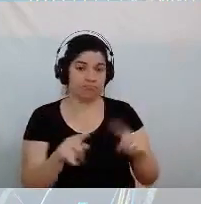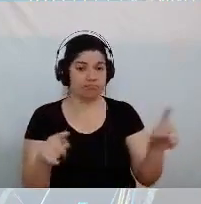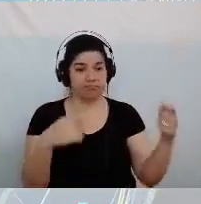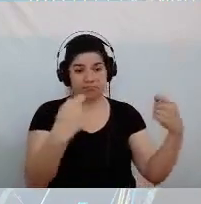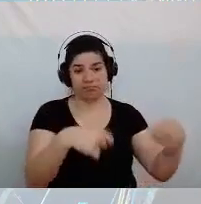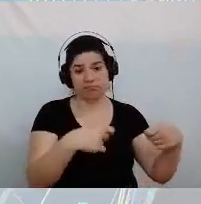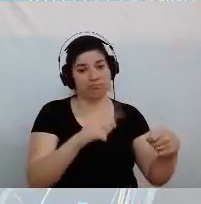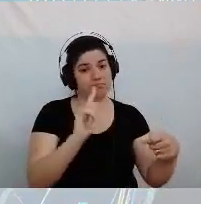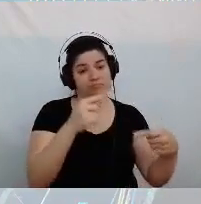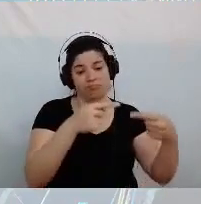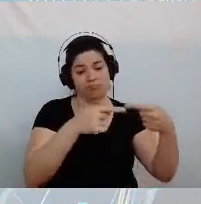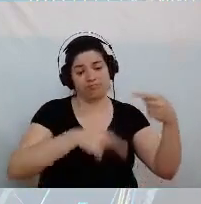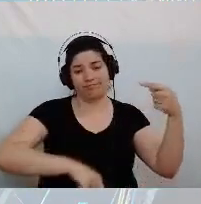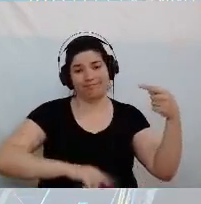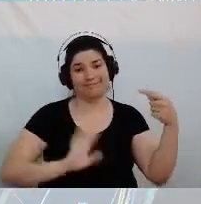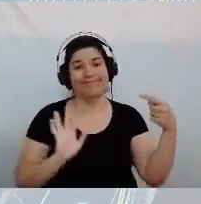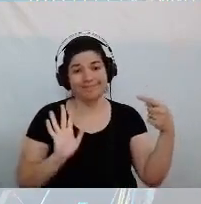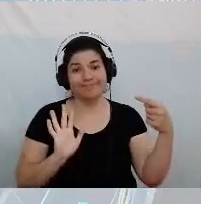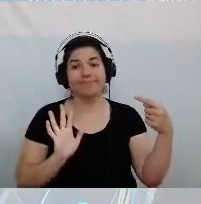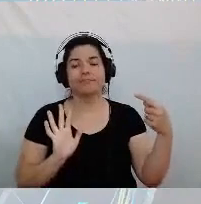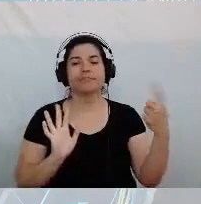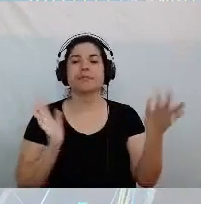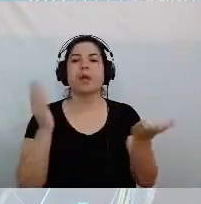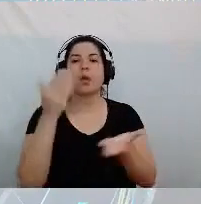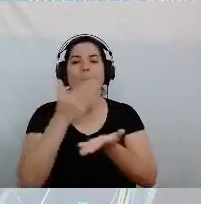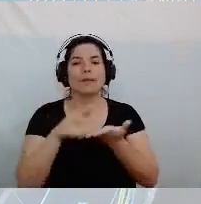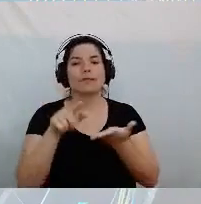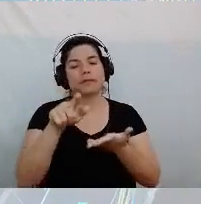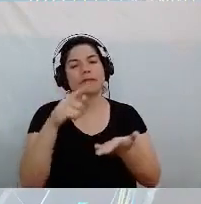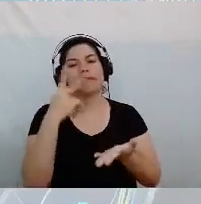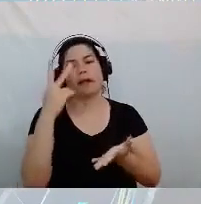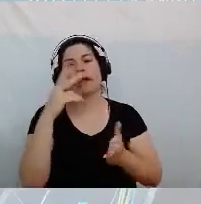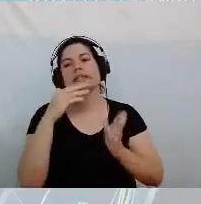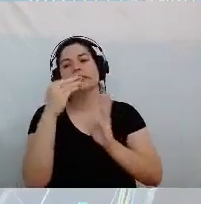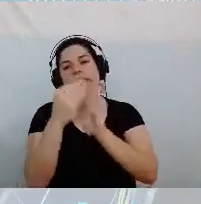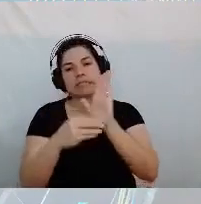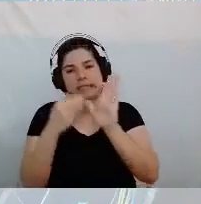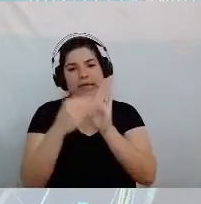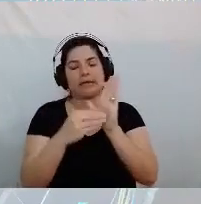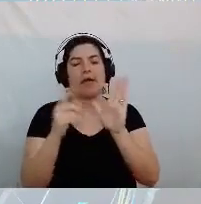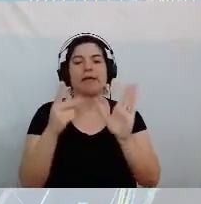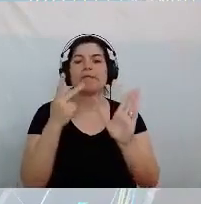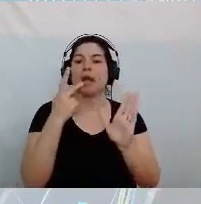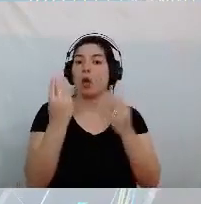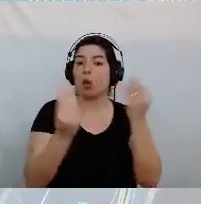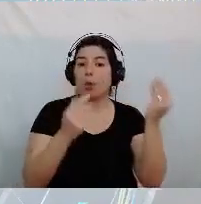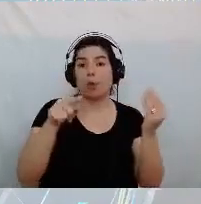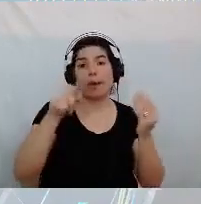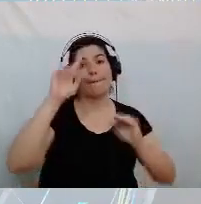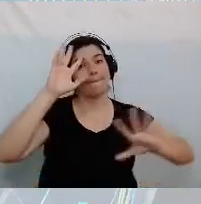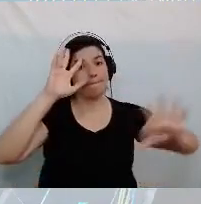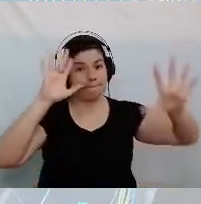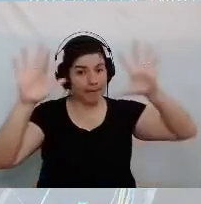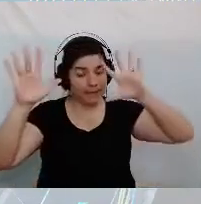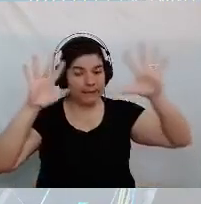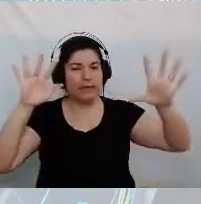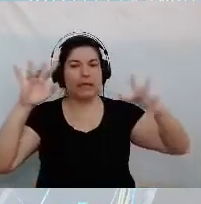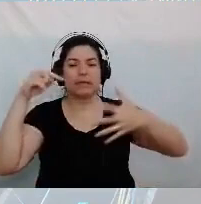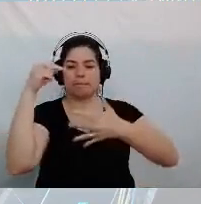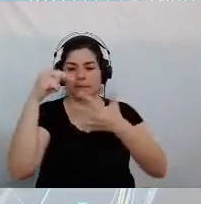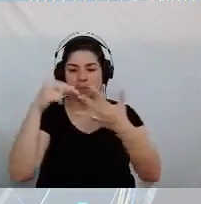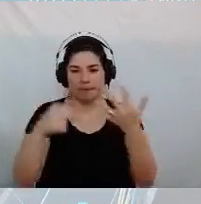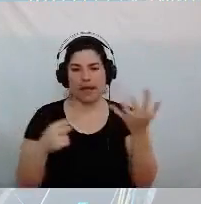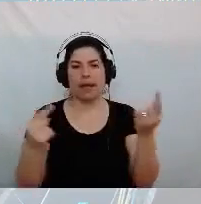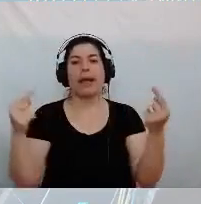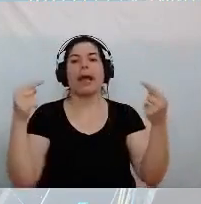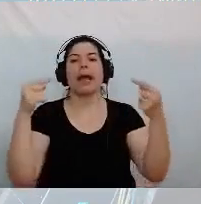precisa e Aqui começa a você falar sobre design design você vai falar sobre como você pensa eh os componentes da tua aplicação Como